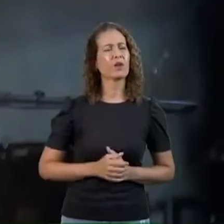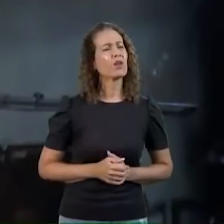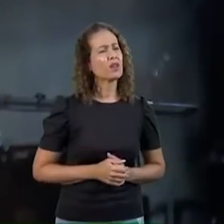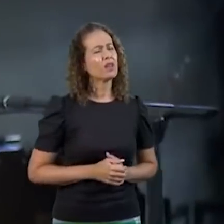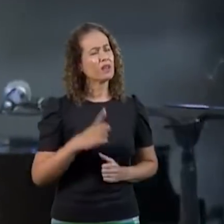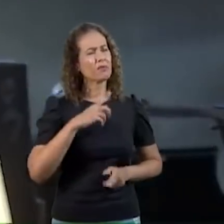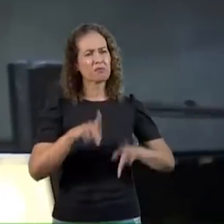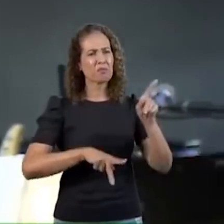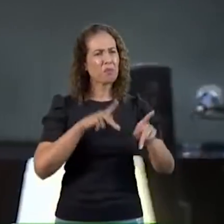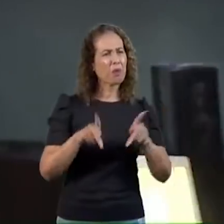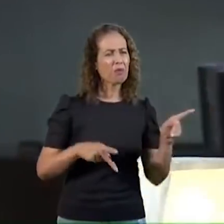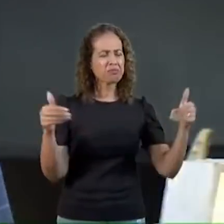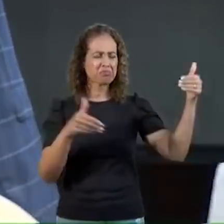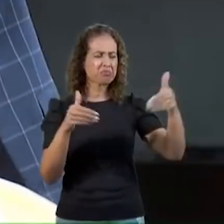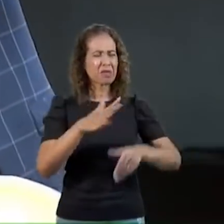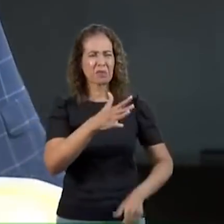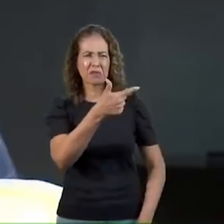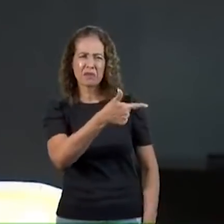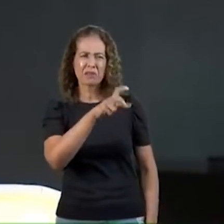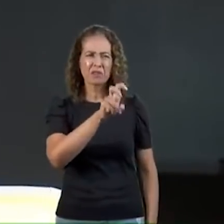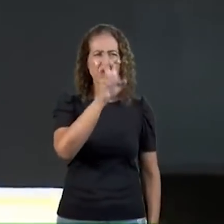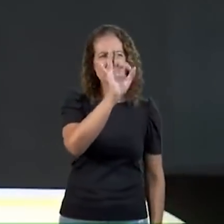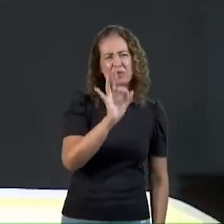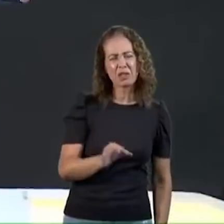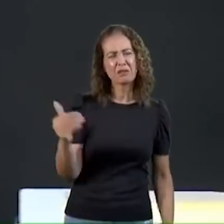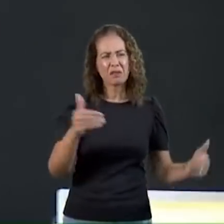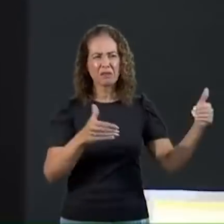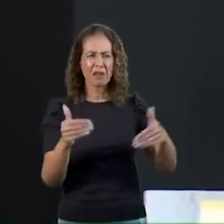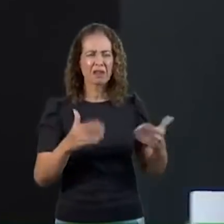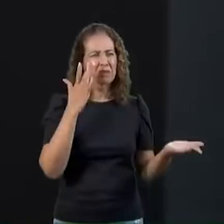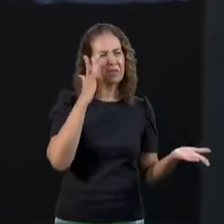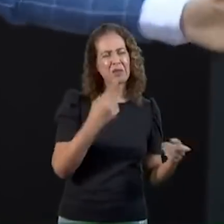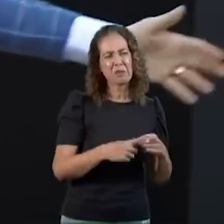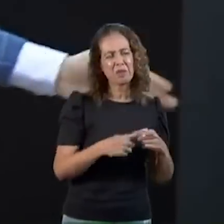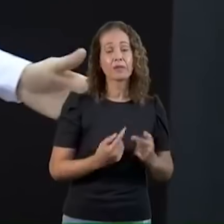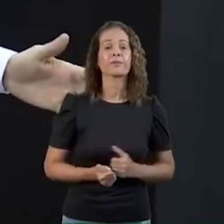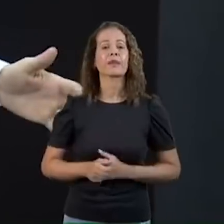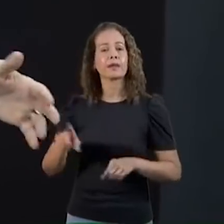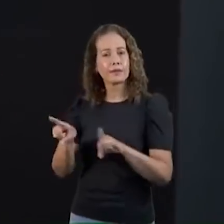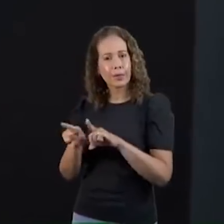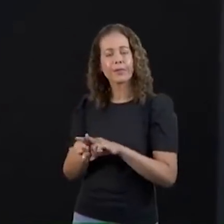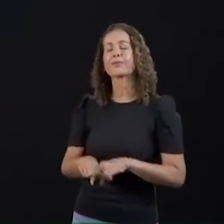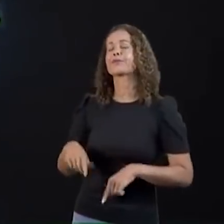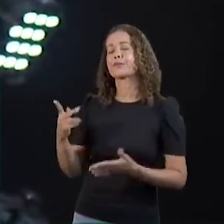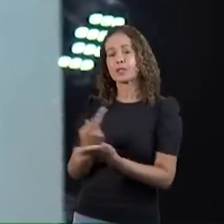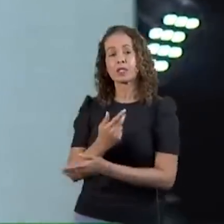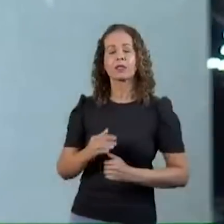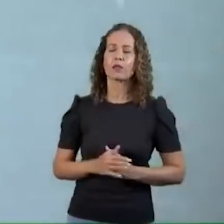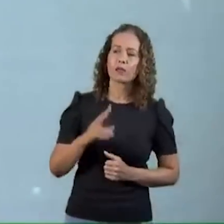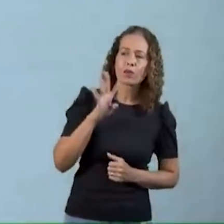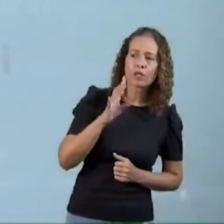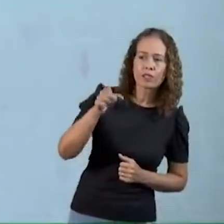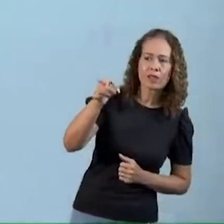povo também, que você não sabe quem que é, uns 25% também, que você também não está sabendo quem que é. Eu falei, veio também. Eu fico lá de cima, assim, eu fico olhando e falo assim, conheço aquele,